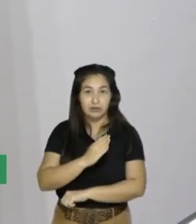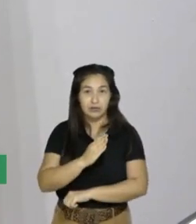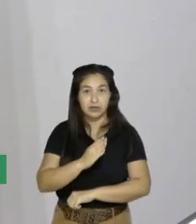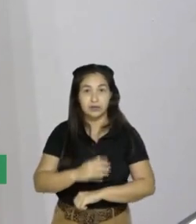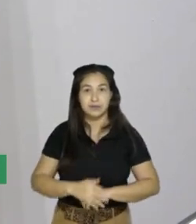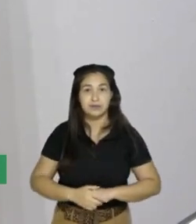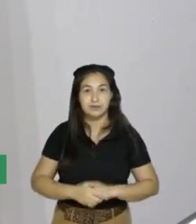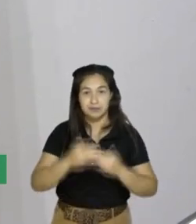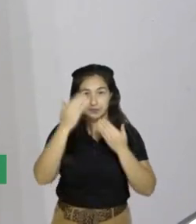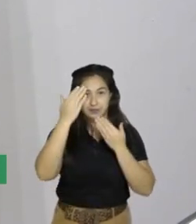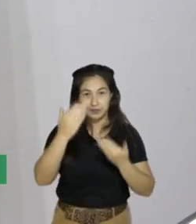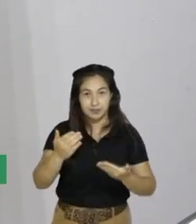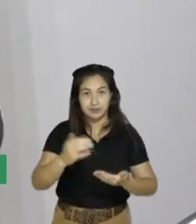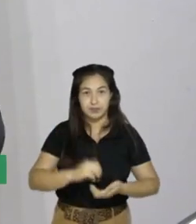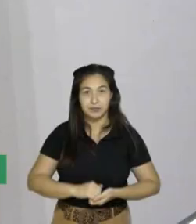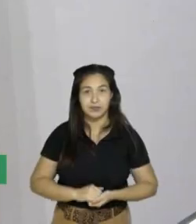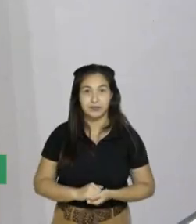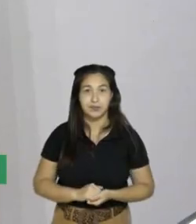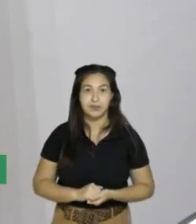cima Muito obrigado